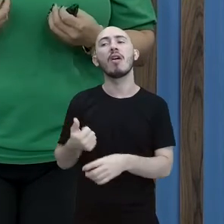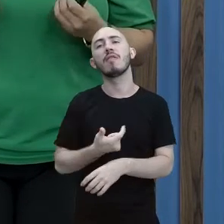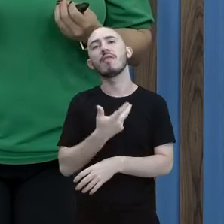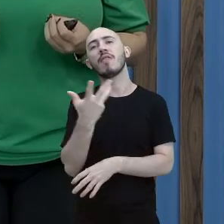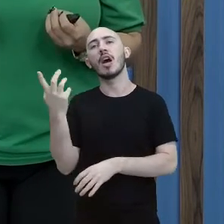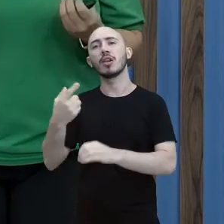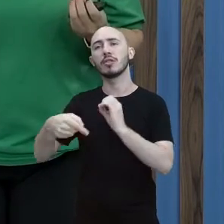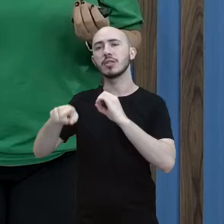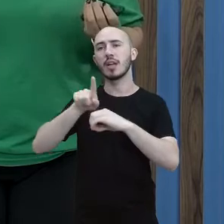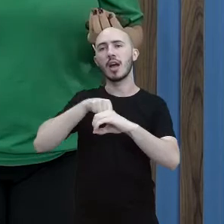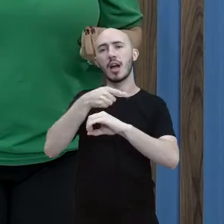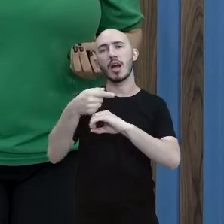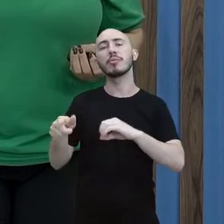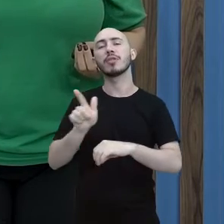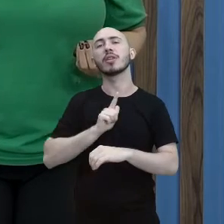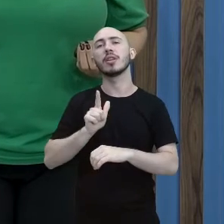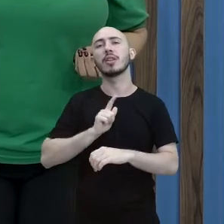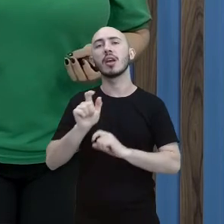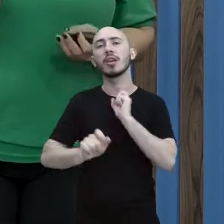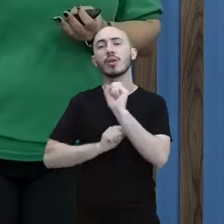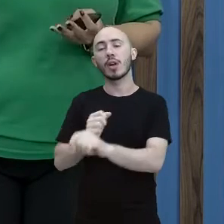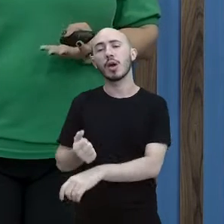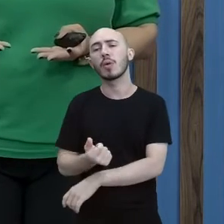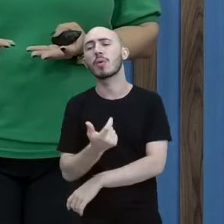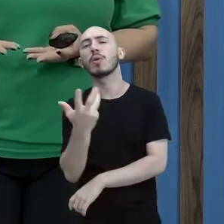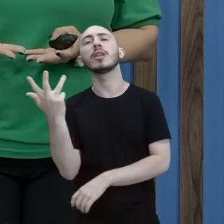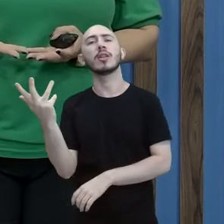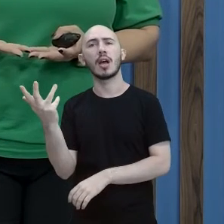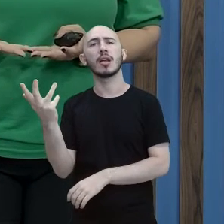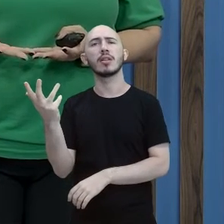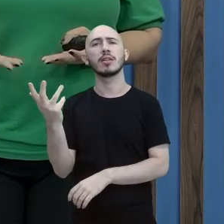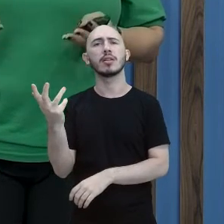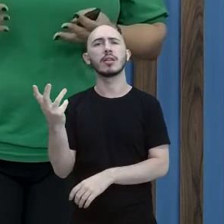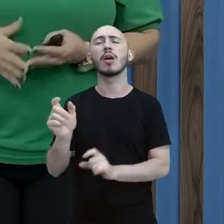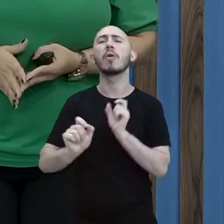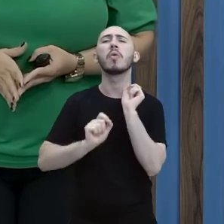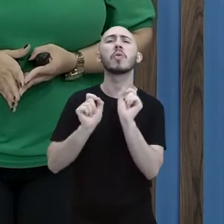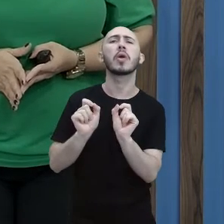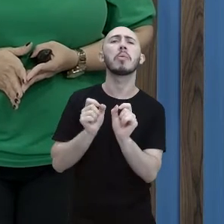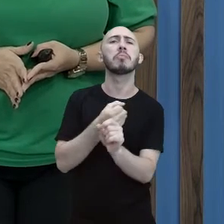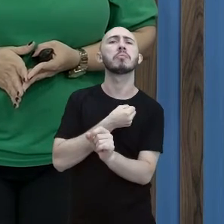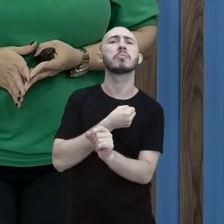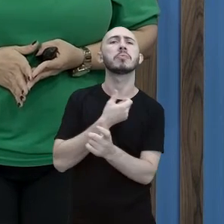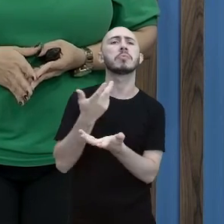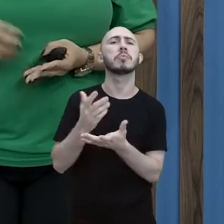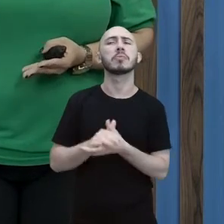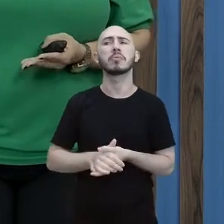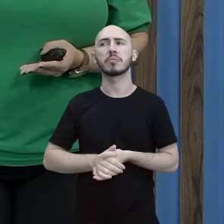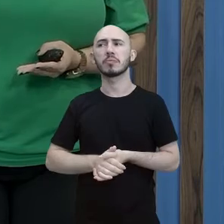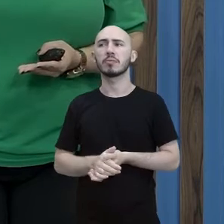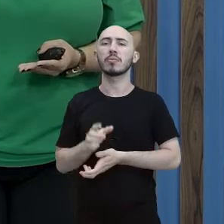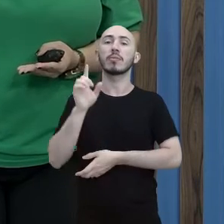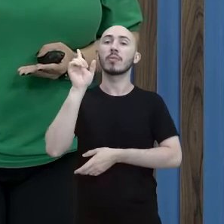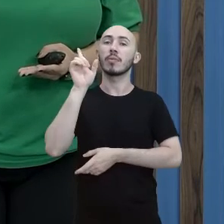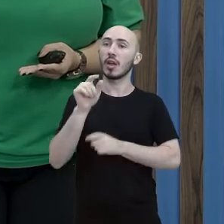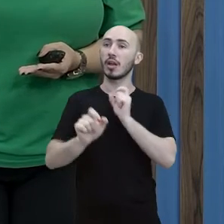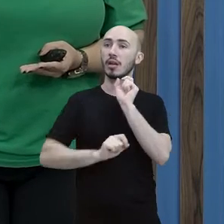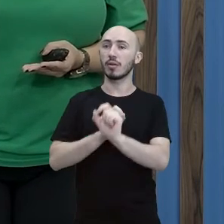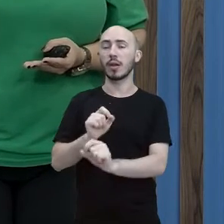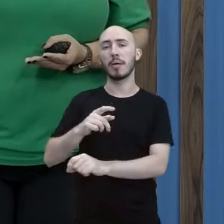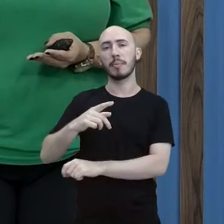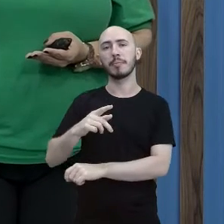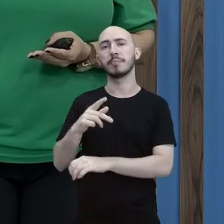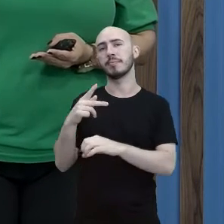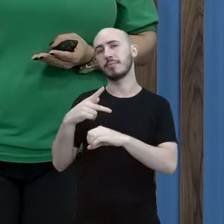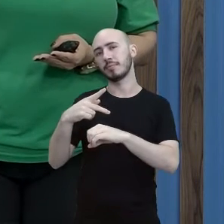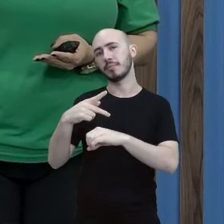apresentam o mesmo número atômico. O que é número atômico, prof? É o quê? Número atômico, gente? É o número de prótons.